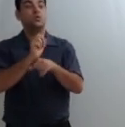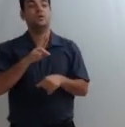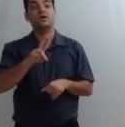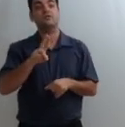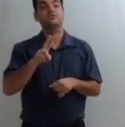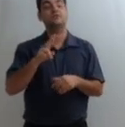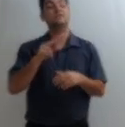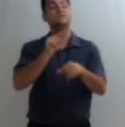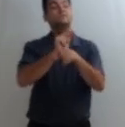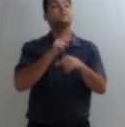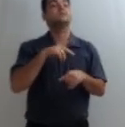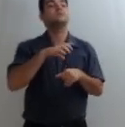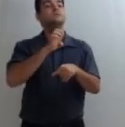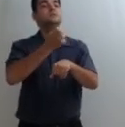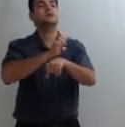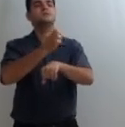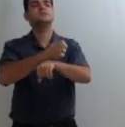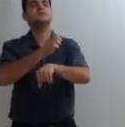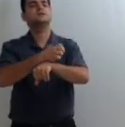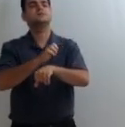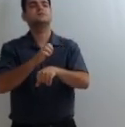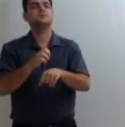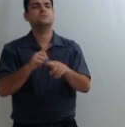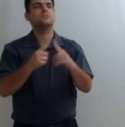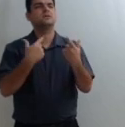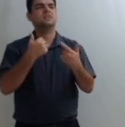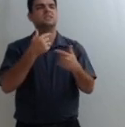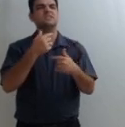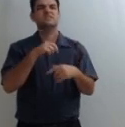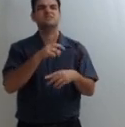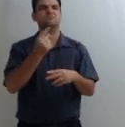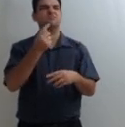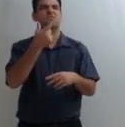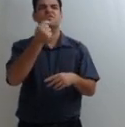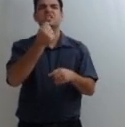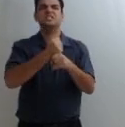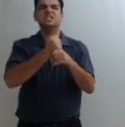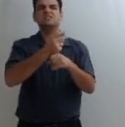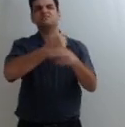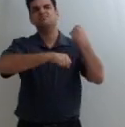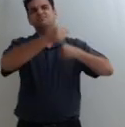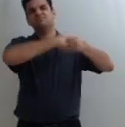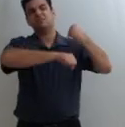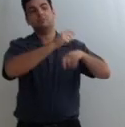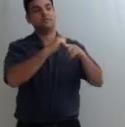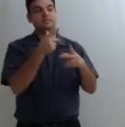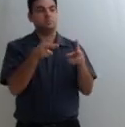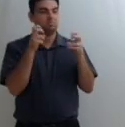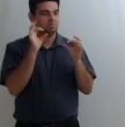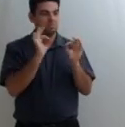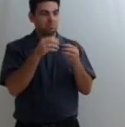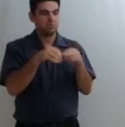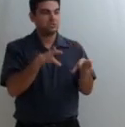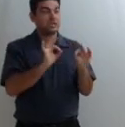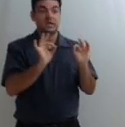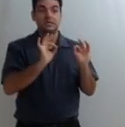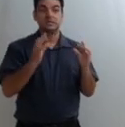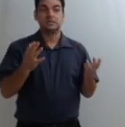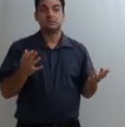mas há 20, 15 anos, e aí não se reconheceu prejuízo concreto. Então,